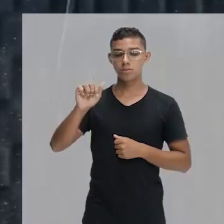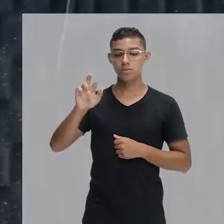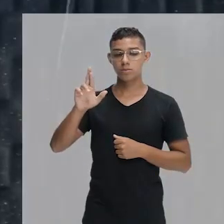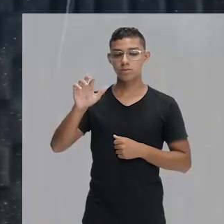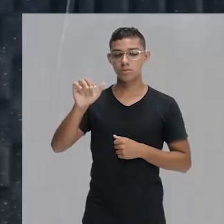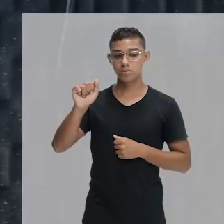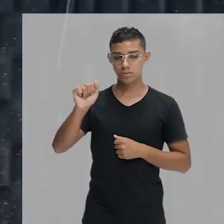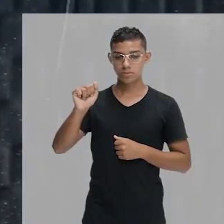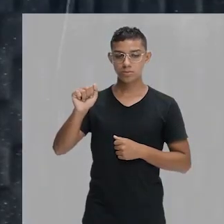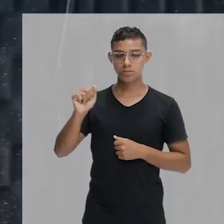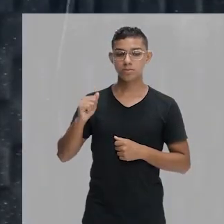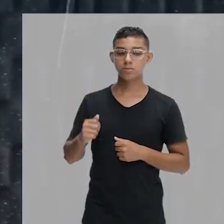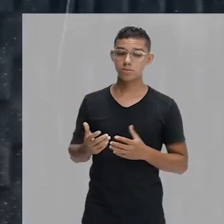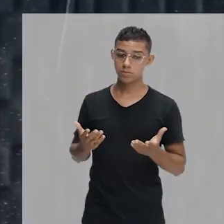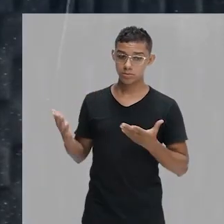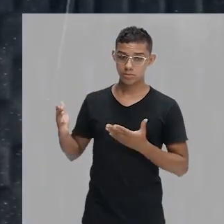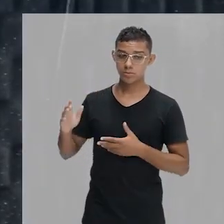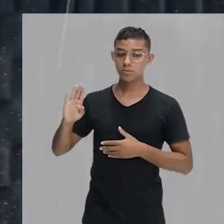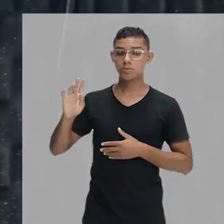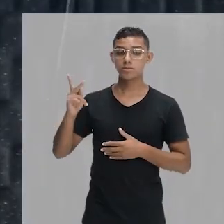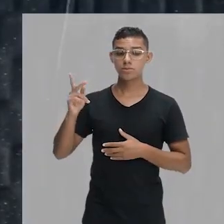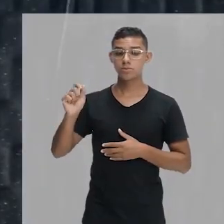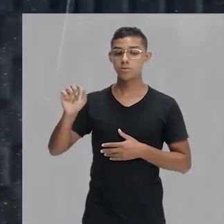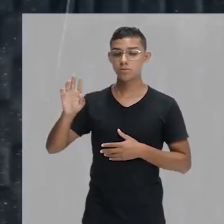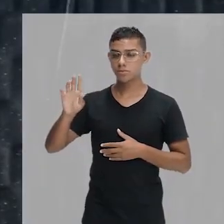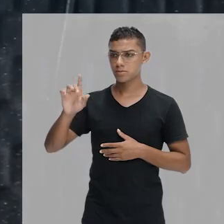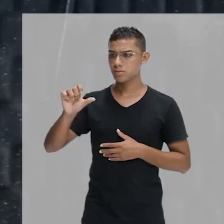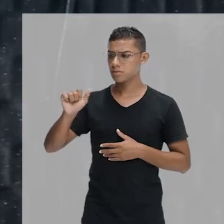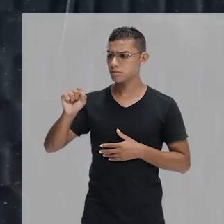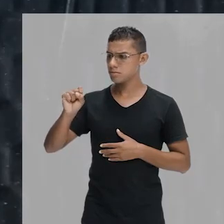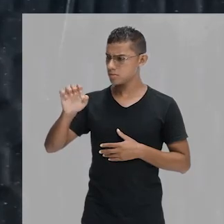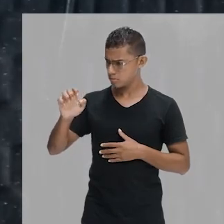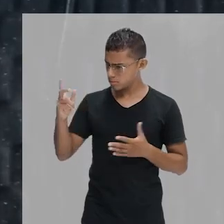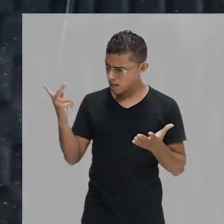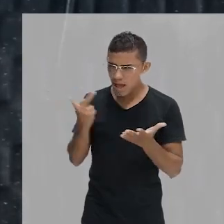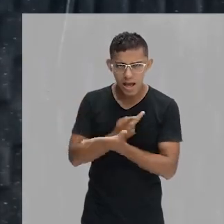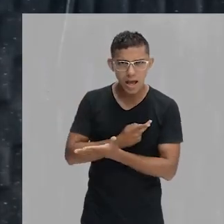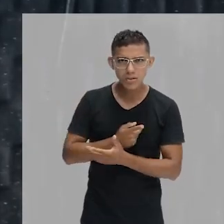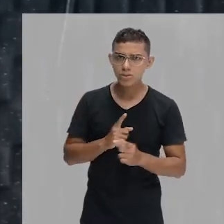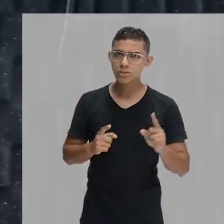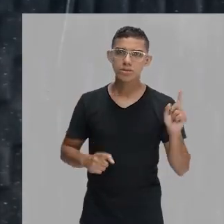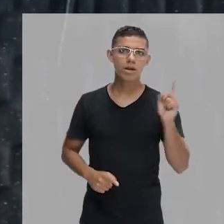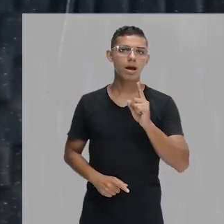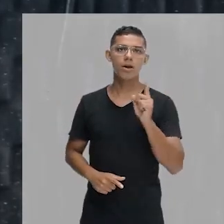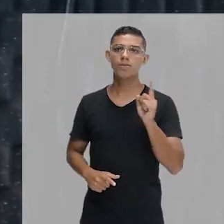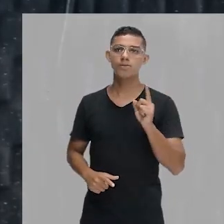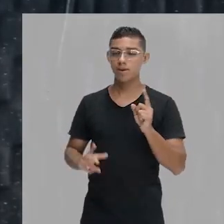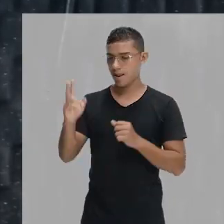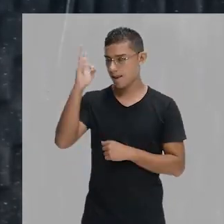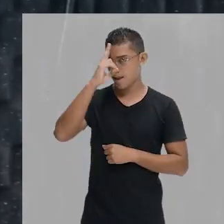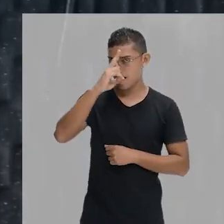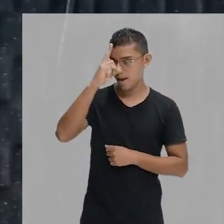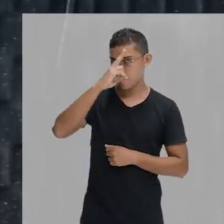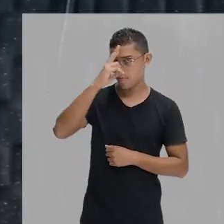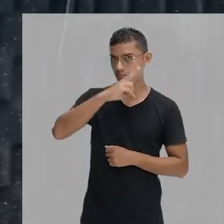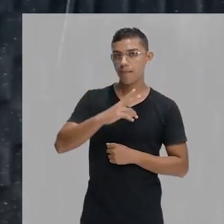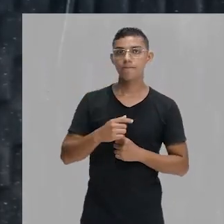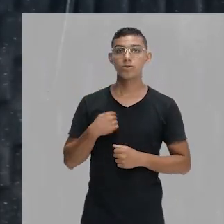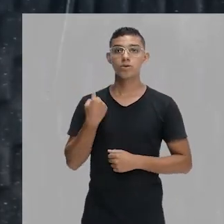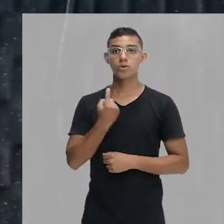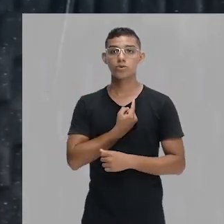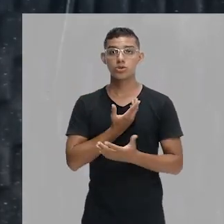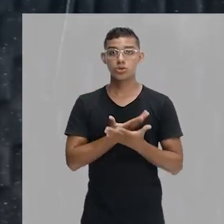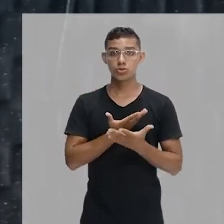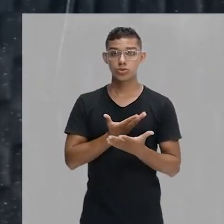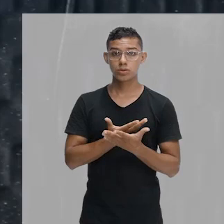E lá na Espanha se usa mais o hablasse. Está errado, professora? Não. Vocês lembram que quando nós estamos